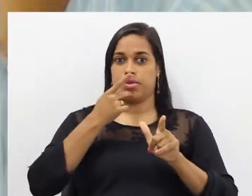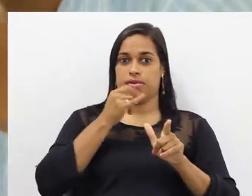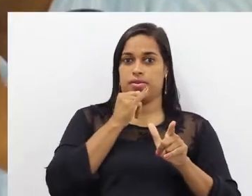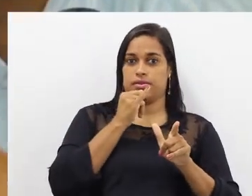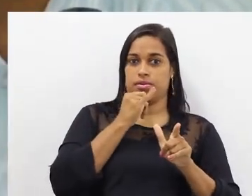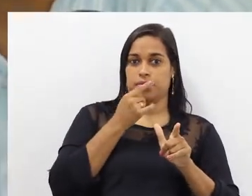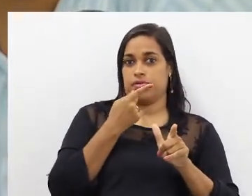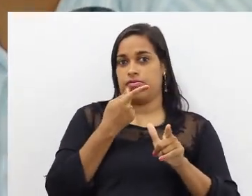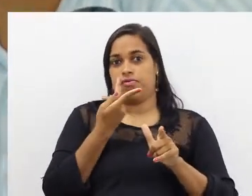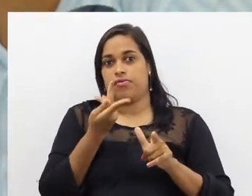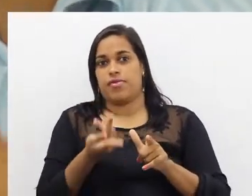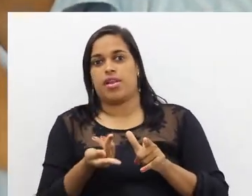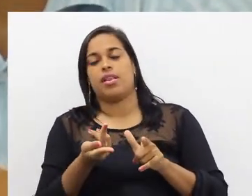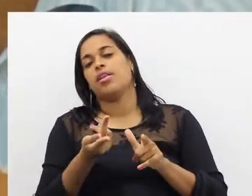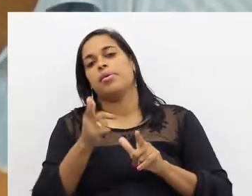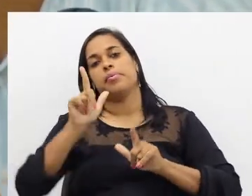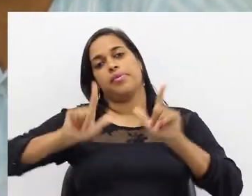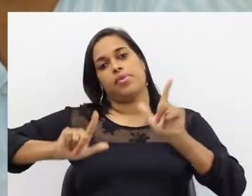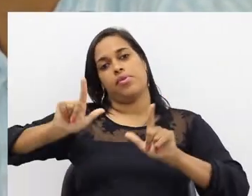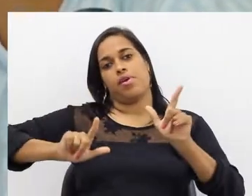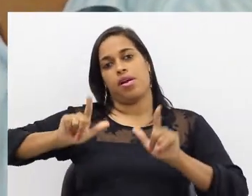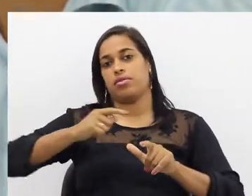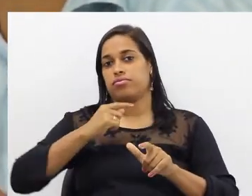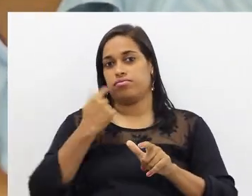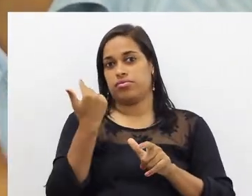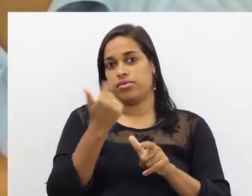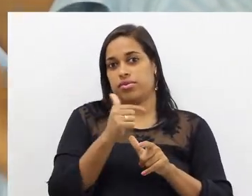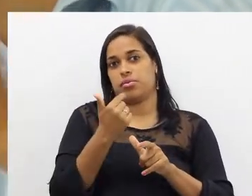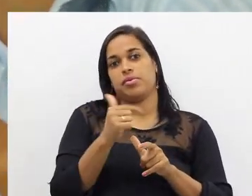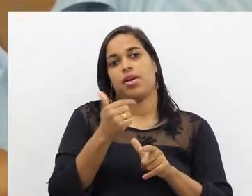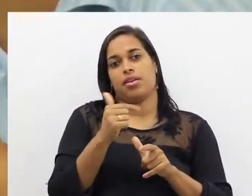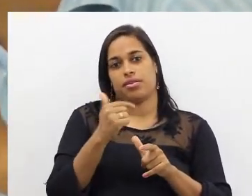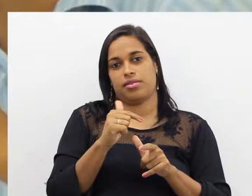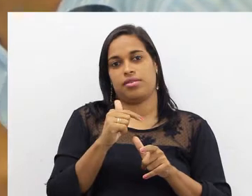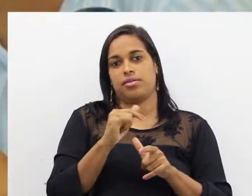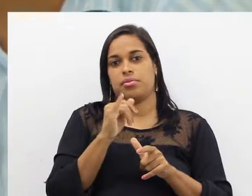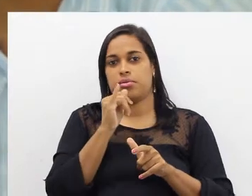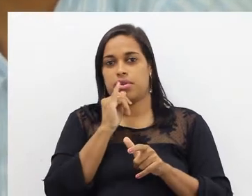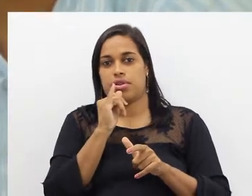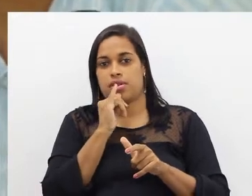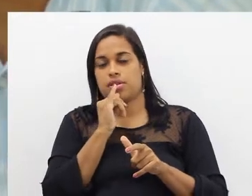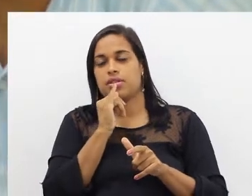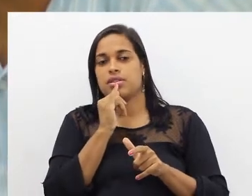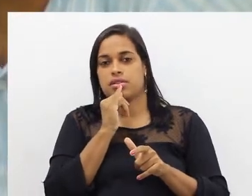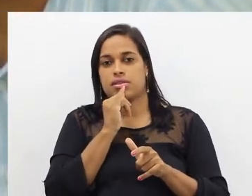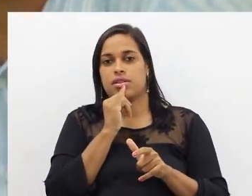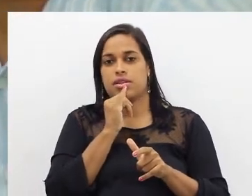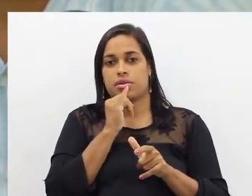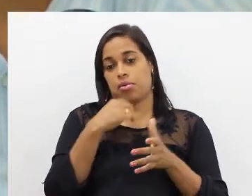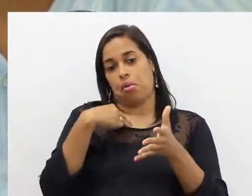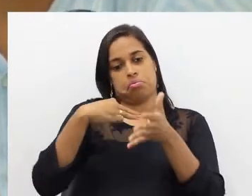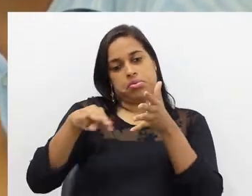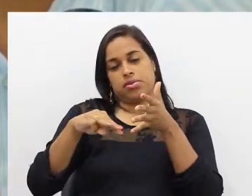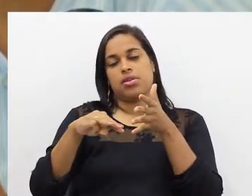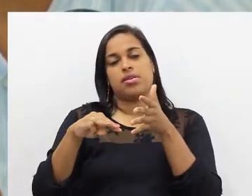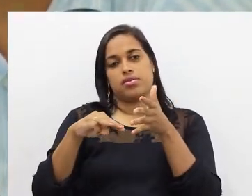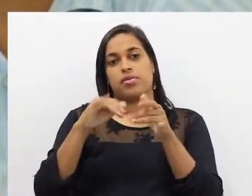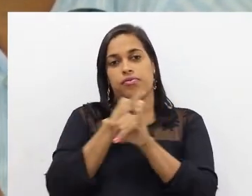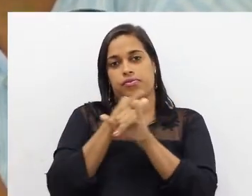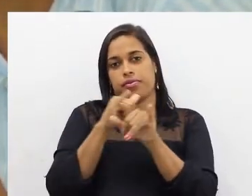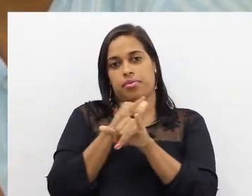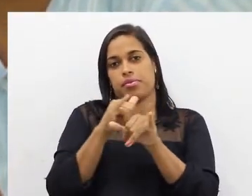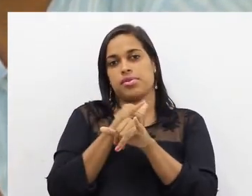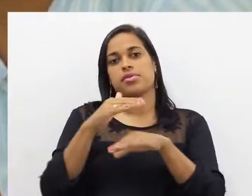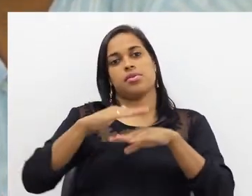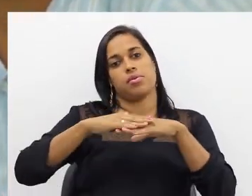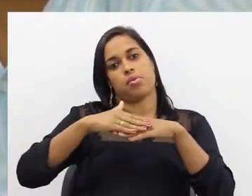informar para o locutor que você está escutando a rádio, ou que você pode mandar uma votação numa enquete qualquer. Então esse é o